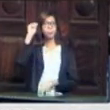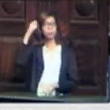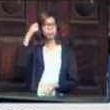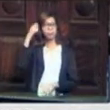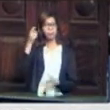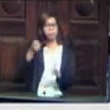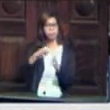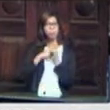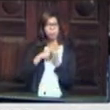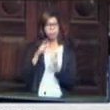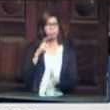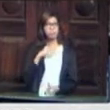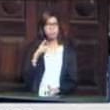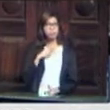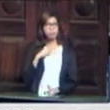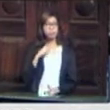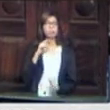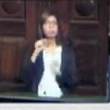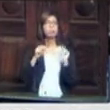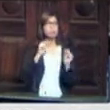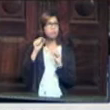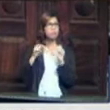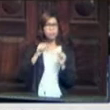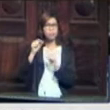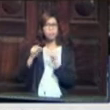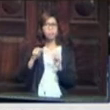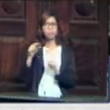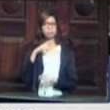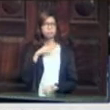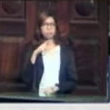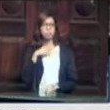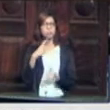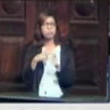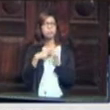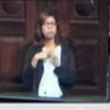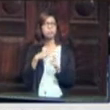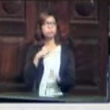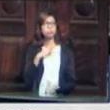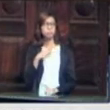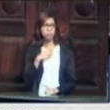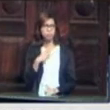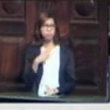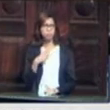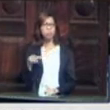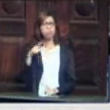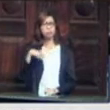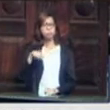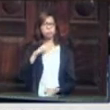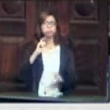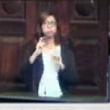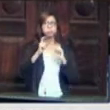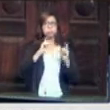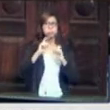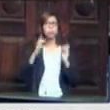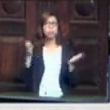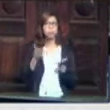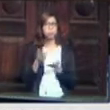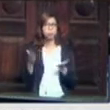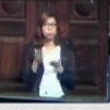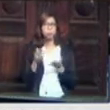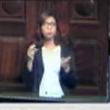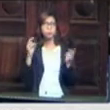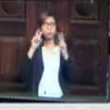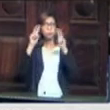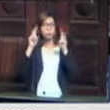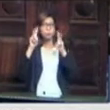ativa, né? Quem são aqueles que integram a dívida ativa? Nós discutimos no dia de hoje a questão